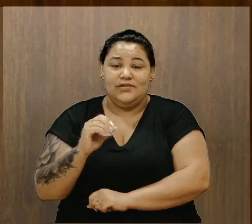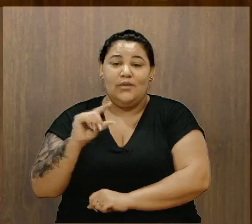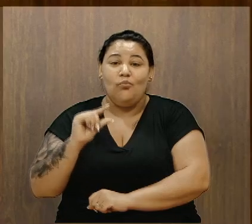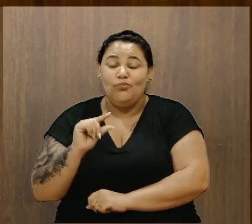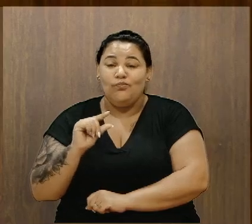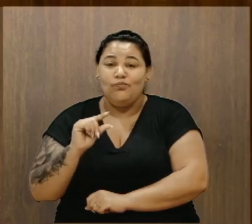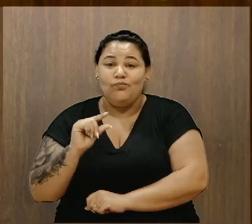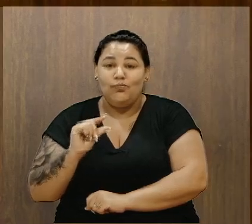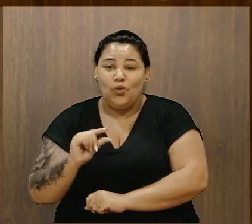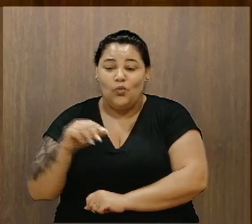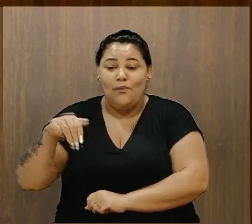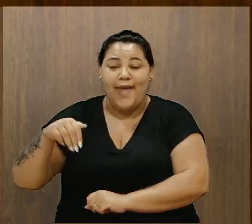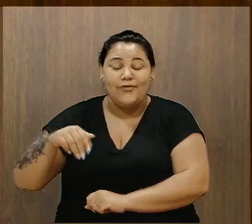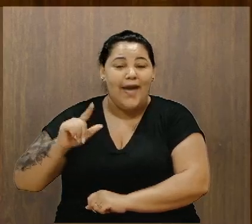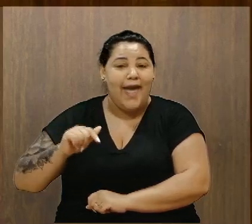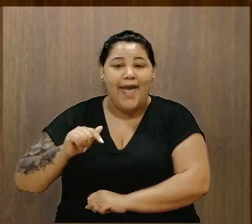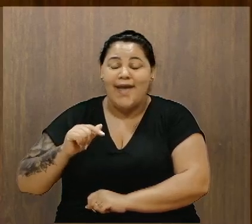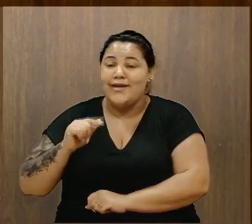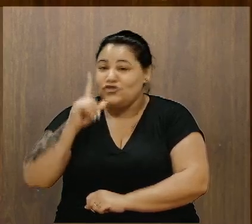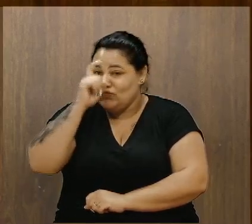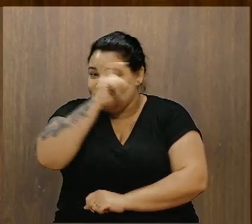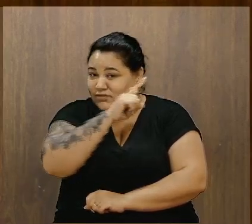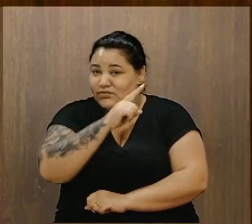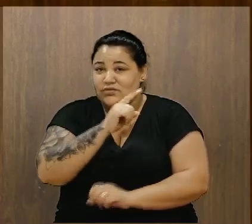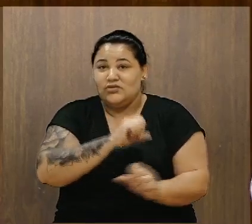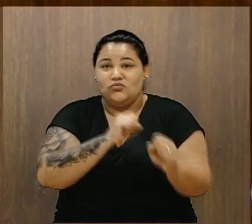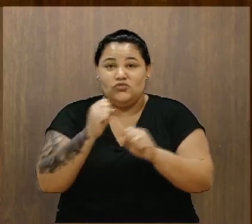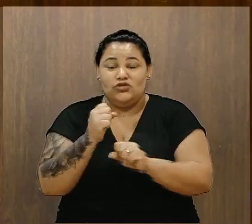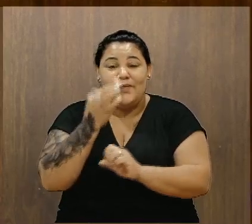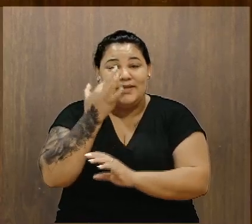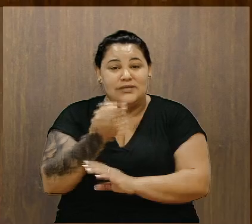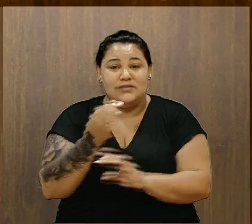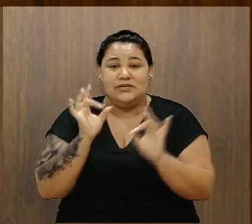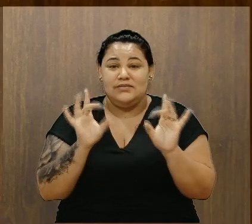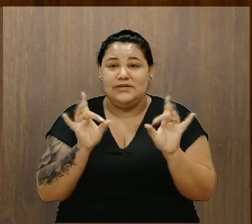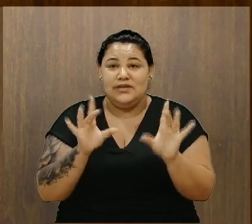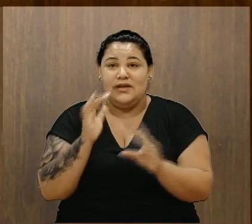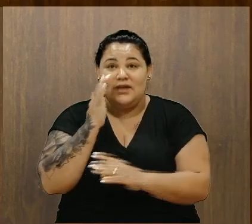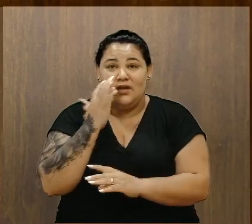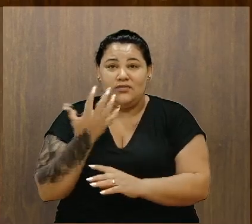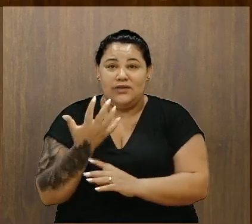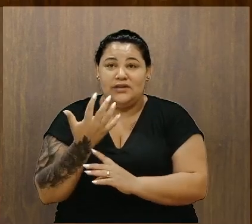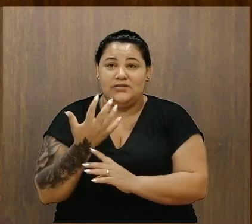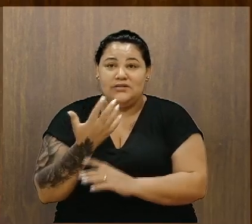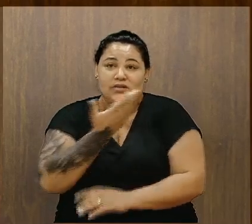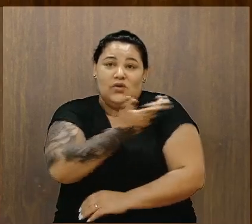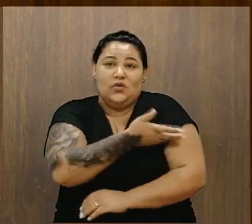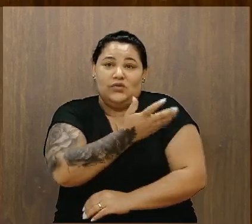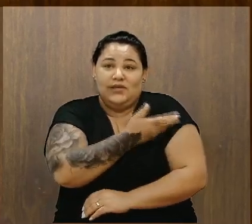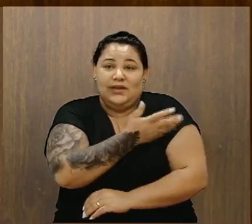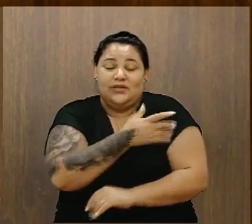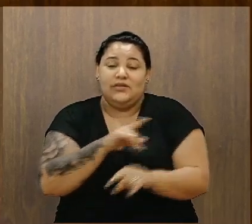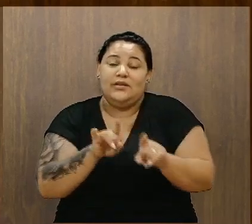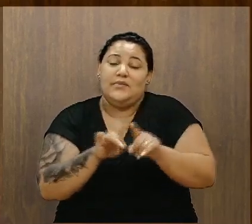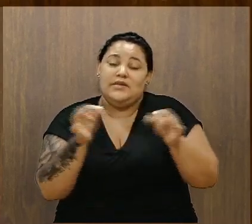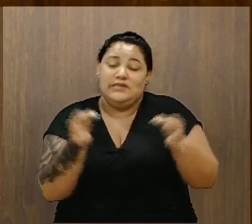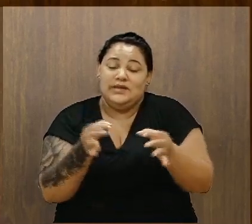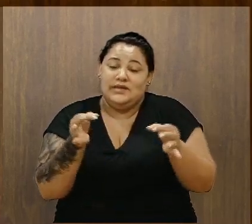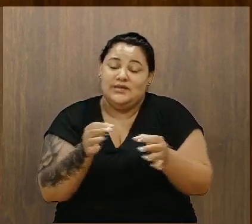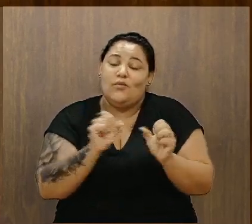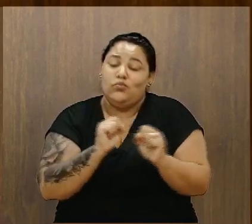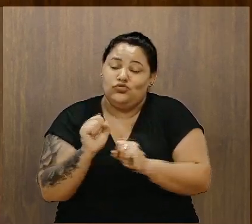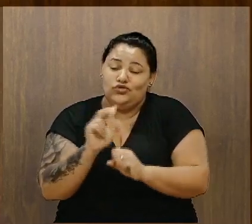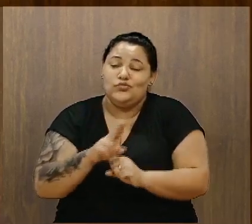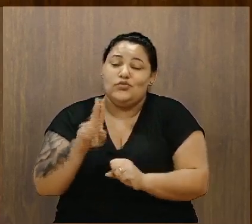Então, acho que a gente deveria dar uma atenção especial para Mato Perso, que é o local onde ocorrem os treinos de longa distância e, com certeza, poderia ser mais bem utilizado.